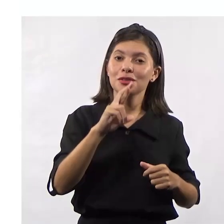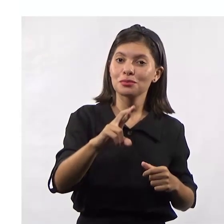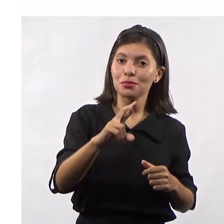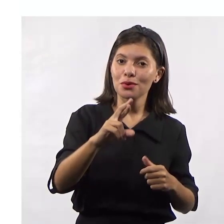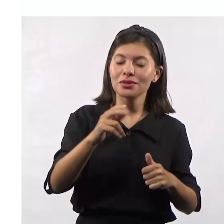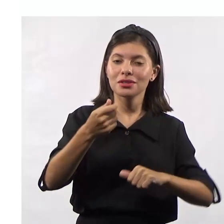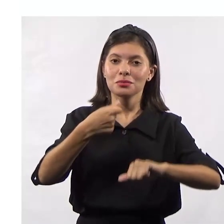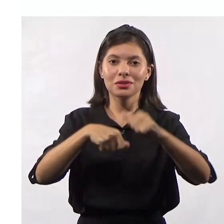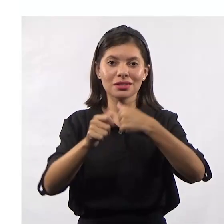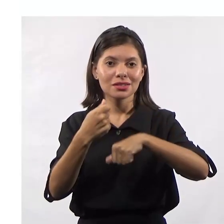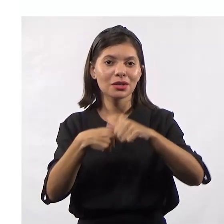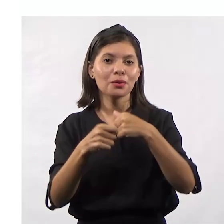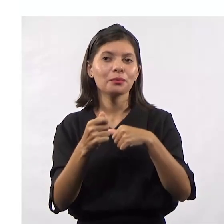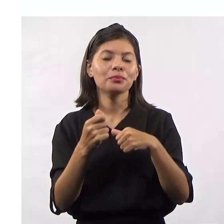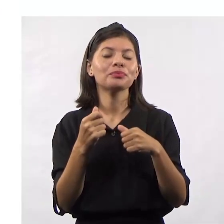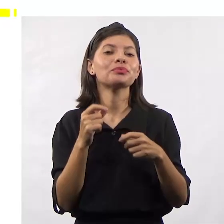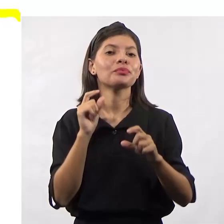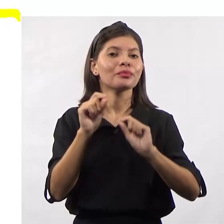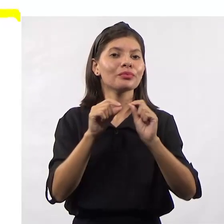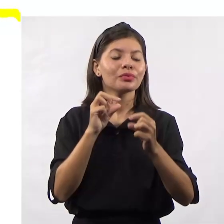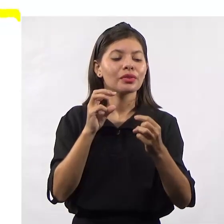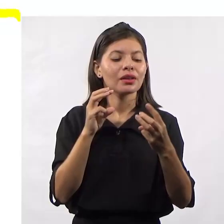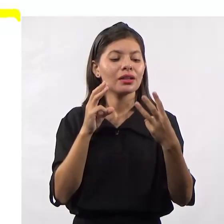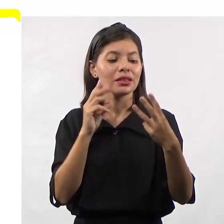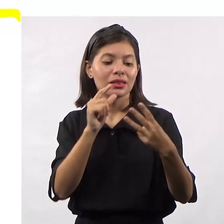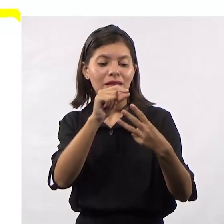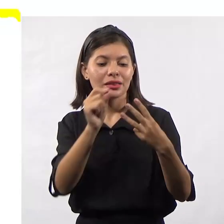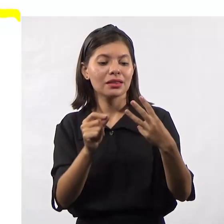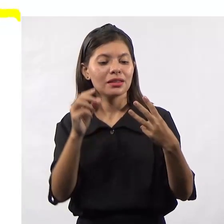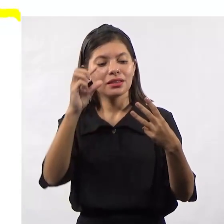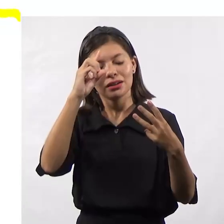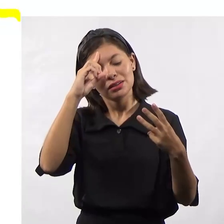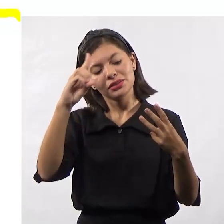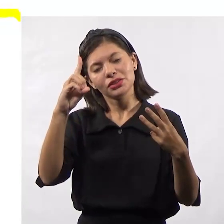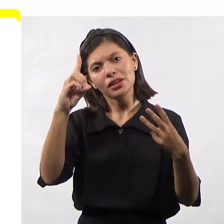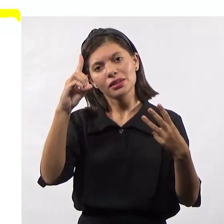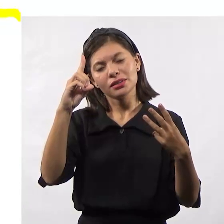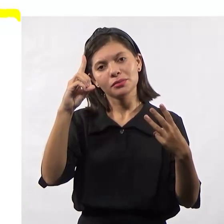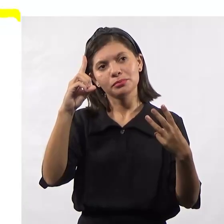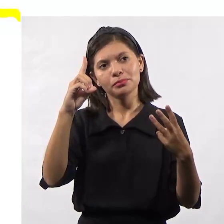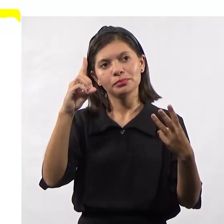da administração também tem que ser em 3 dias úteis, beleza?